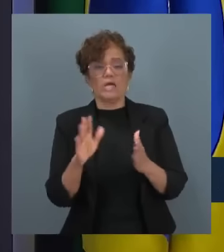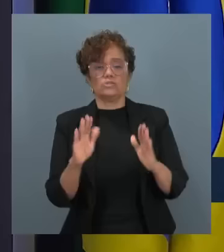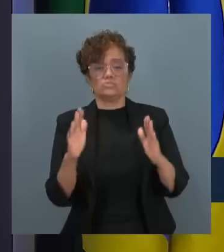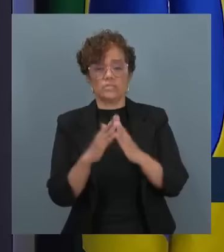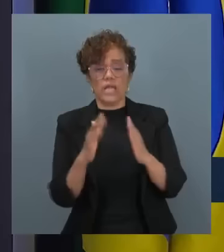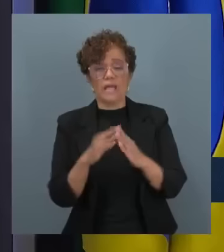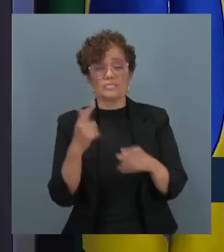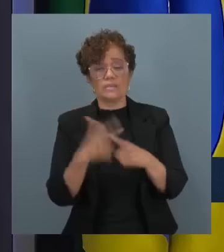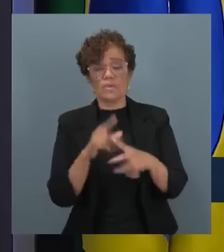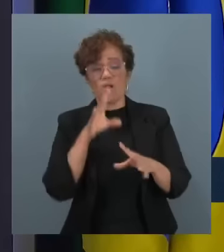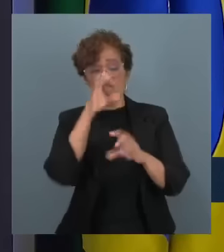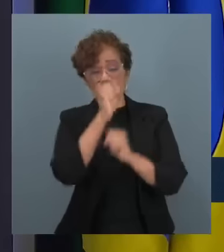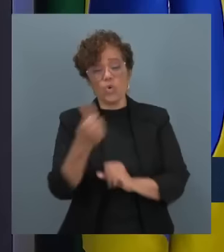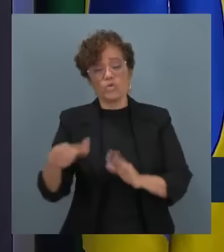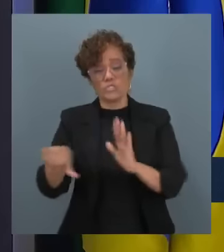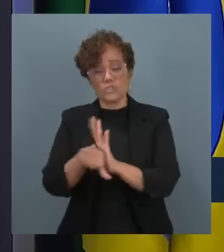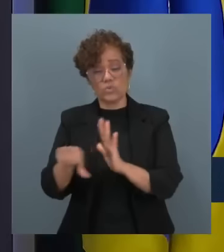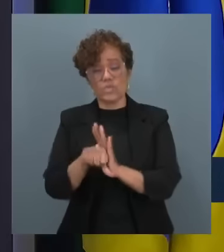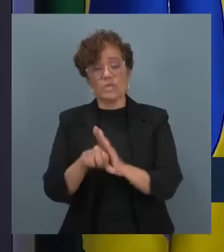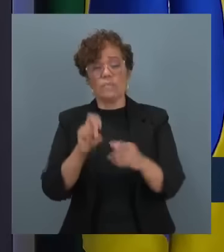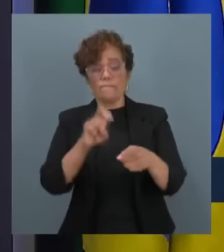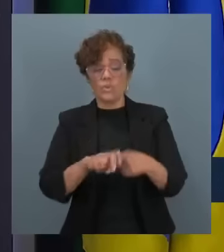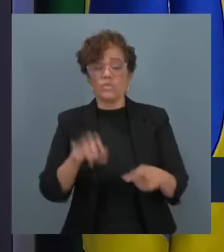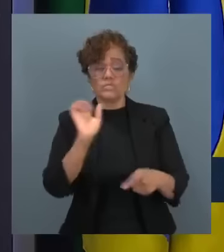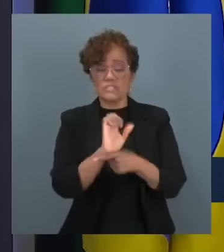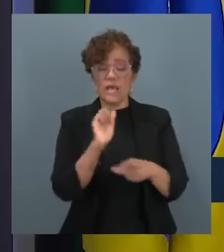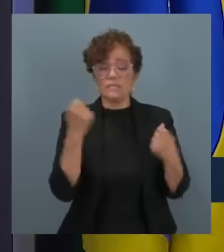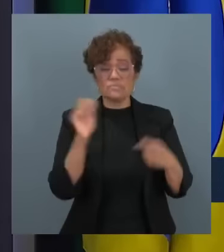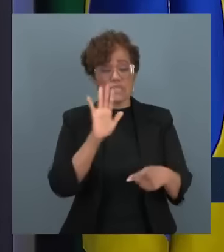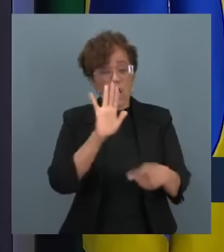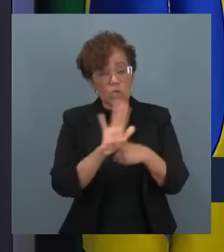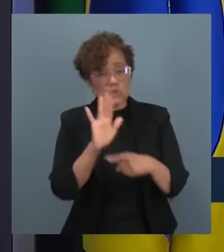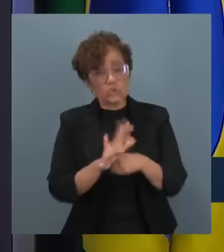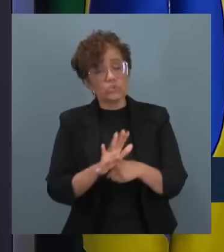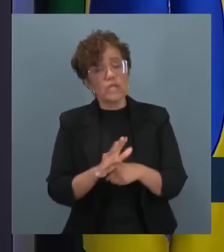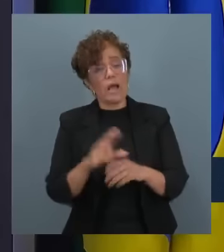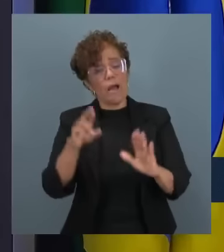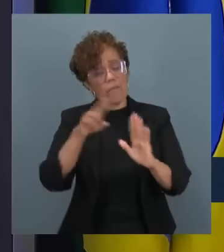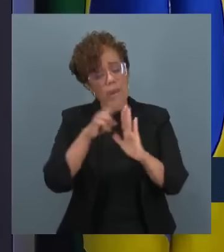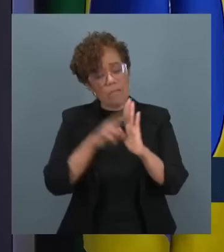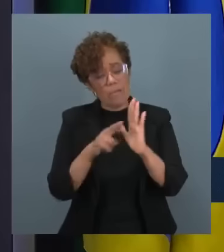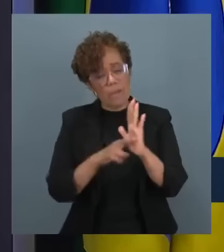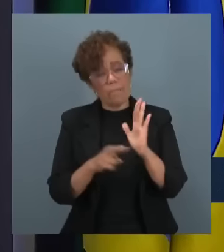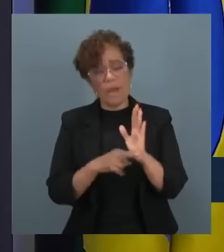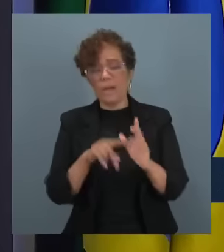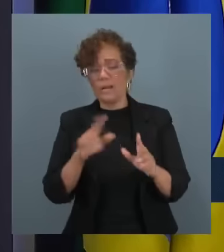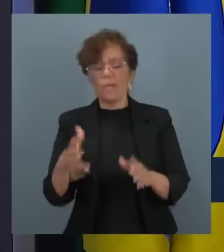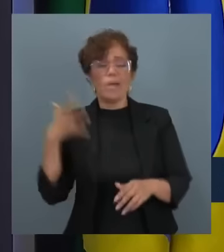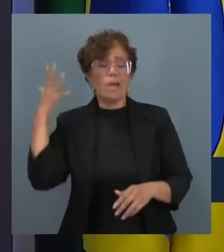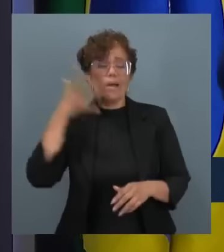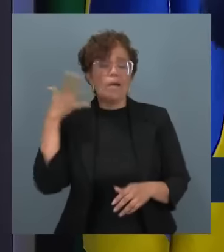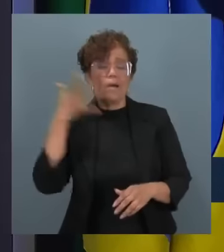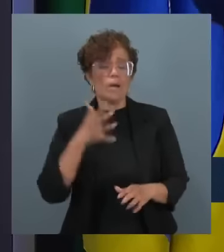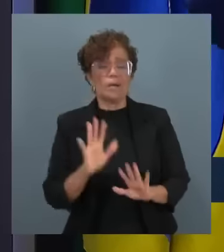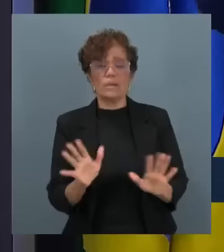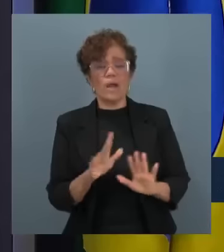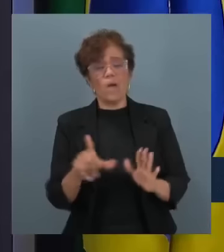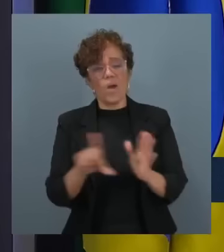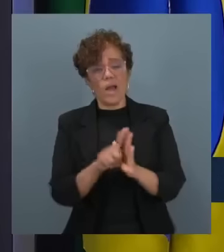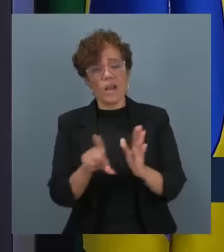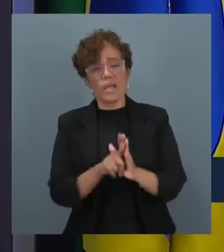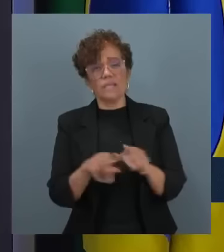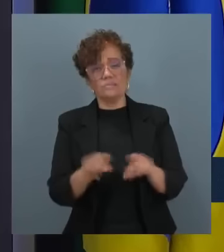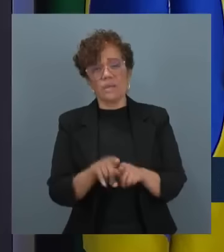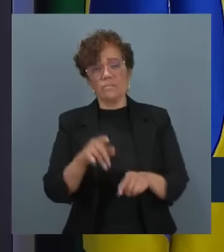O Estado deve reparar essa perda com medidas reais, não com discursos. Inclusive, na lei